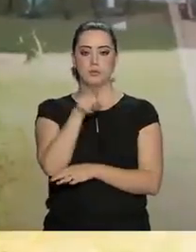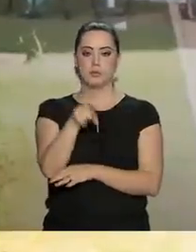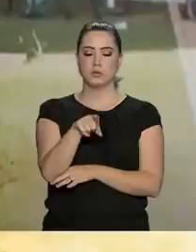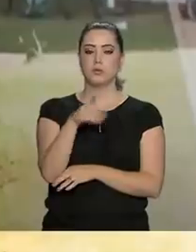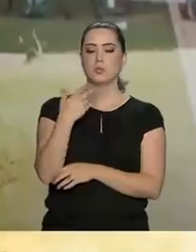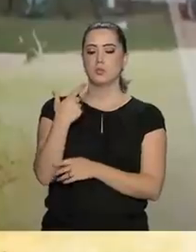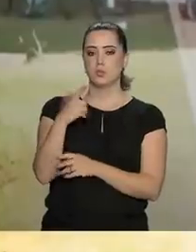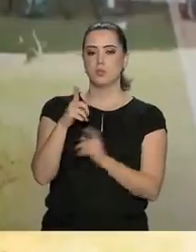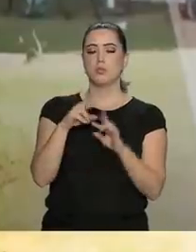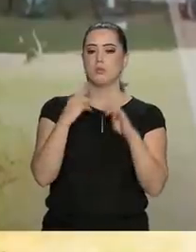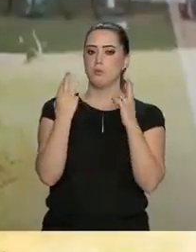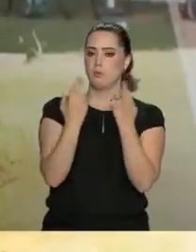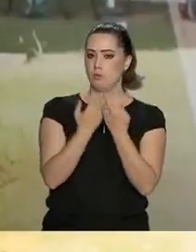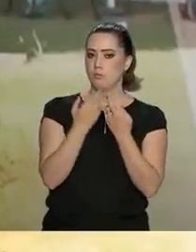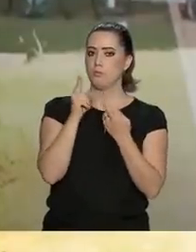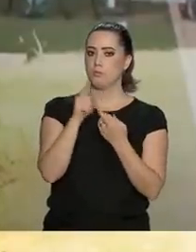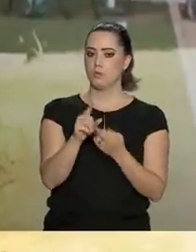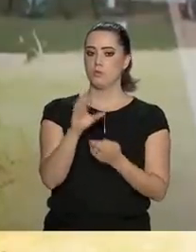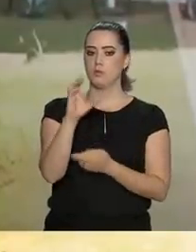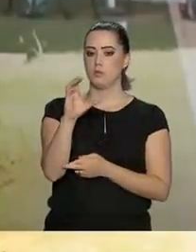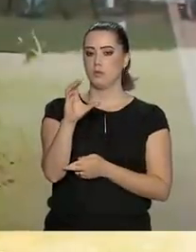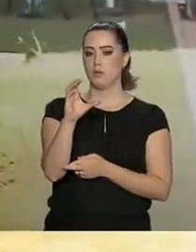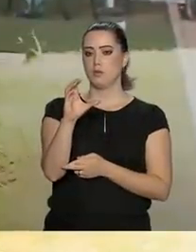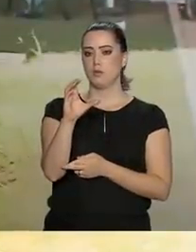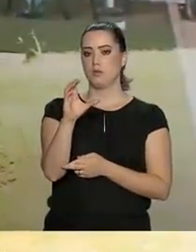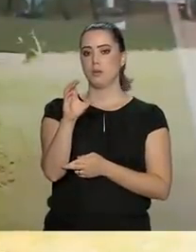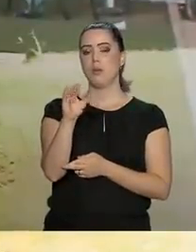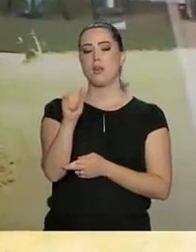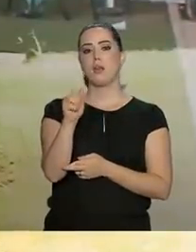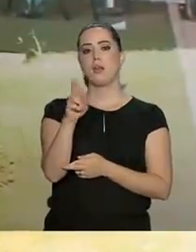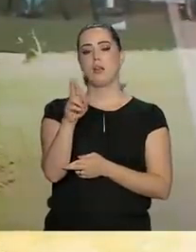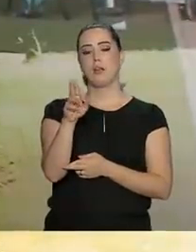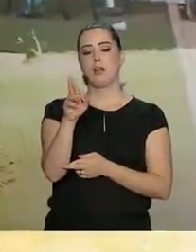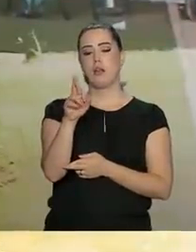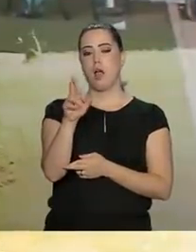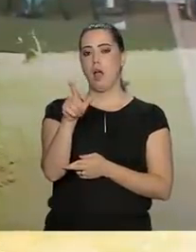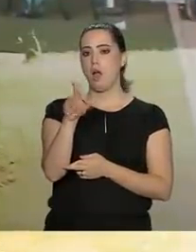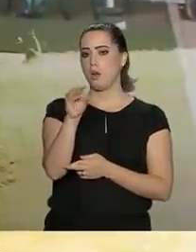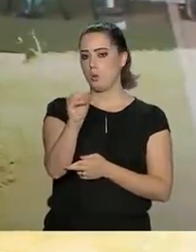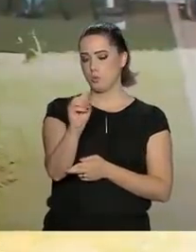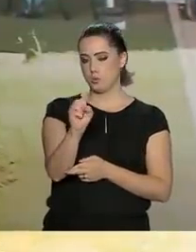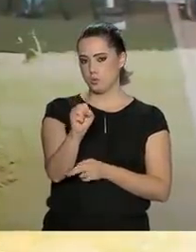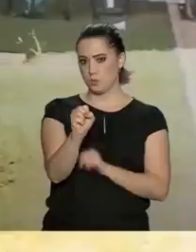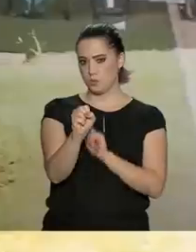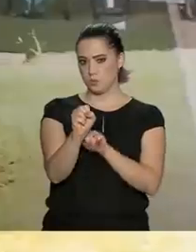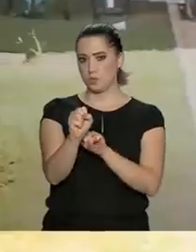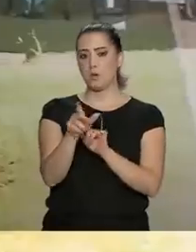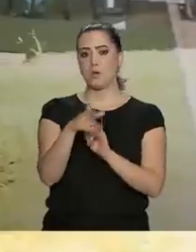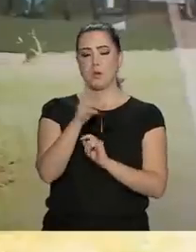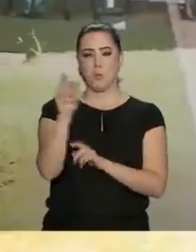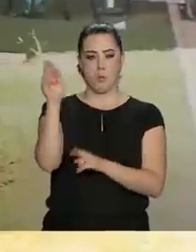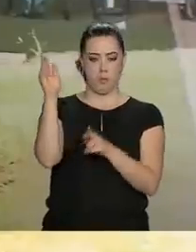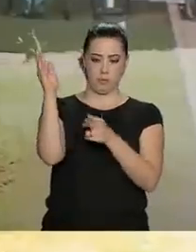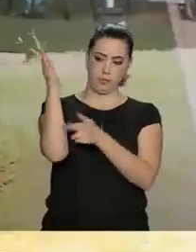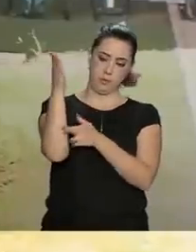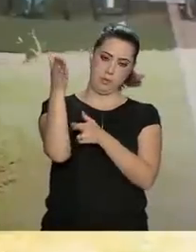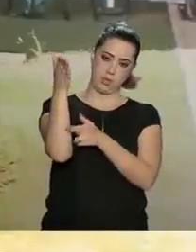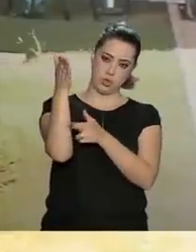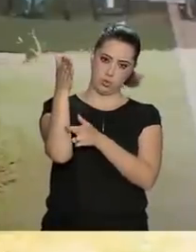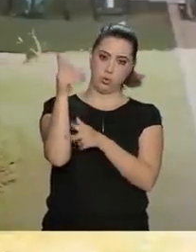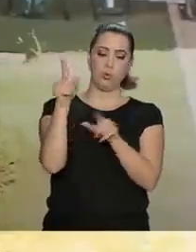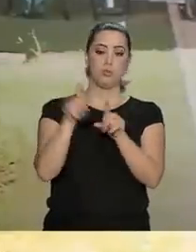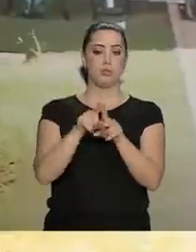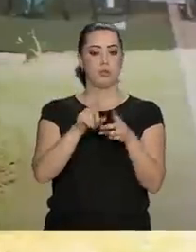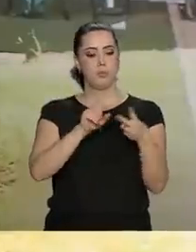em seu gabinete, Carlos Krieger, embaixador do Grão-Ducado de Luxemburgo, e também os deputados Ottoni